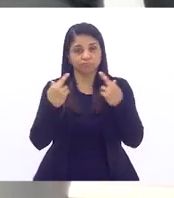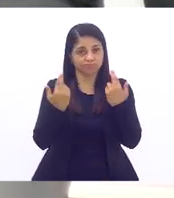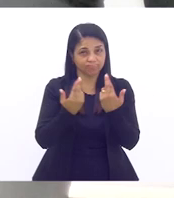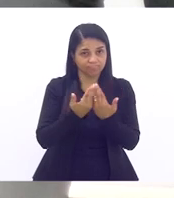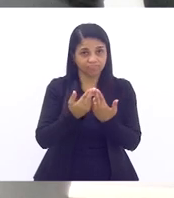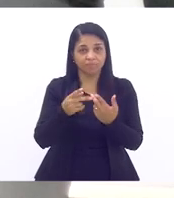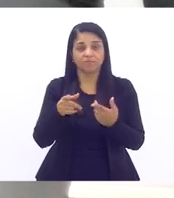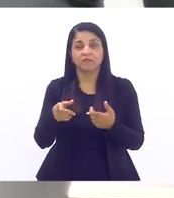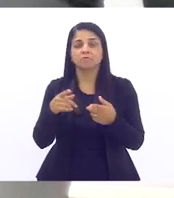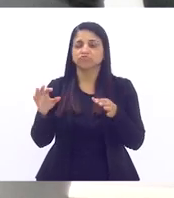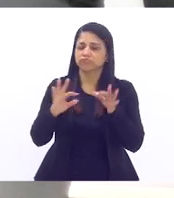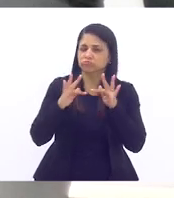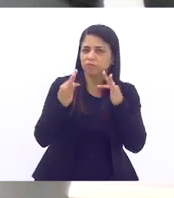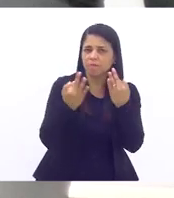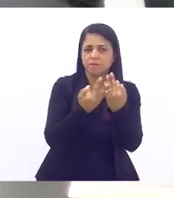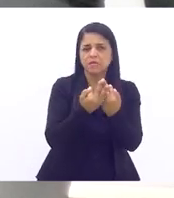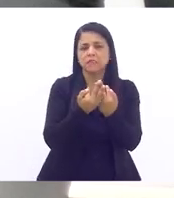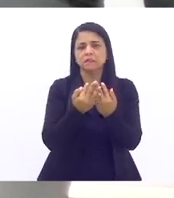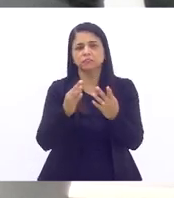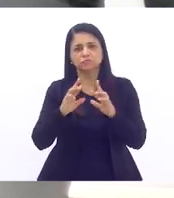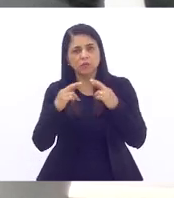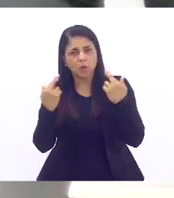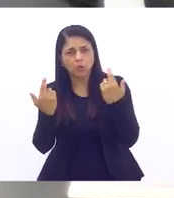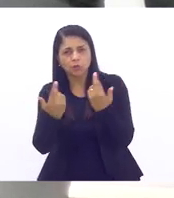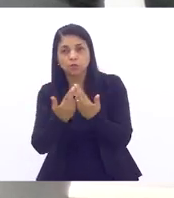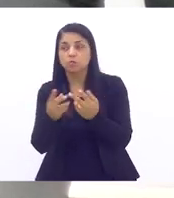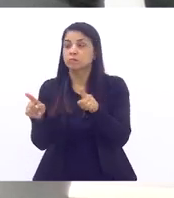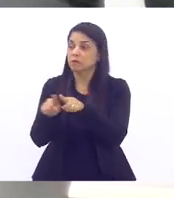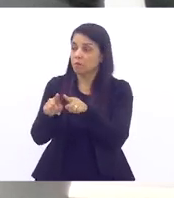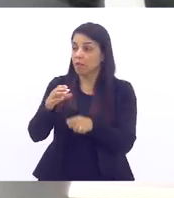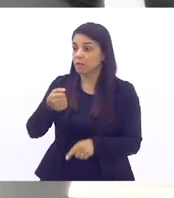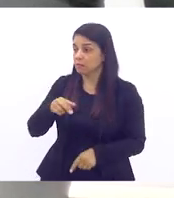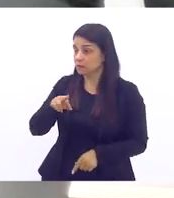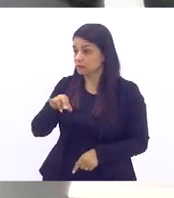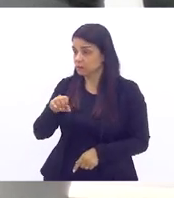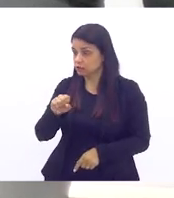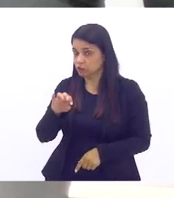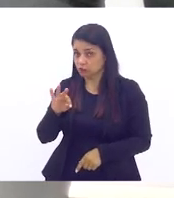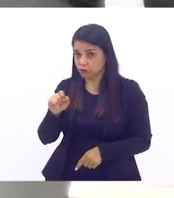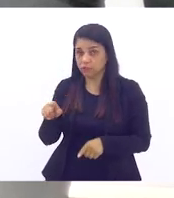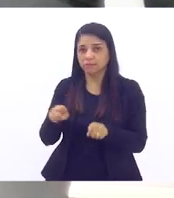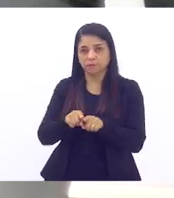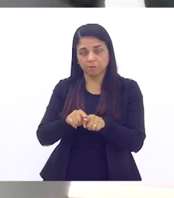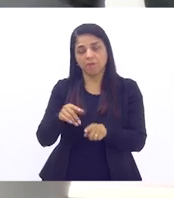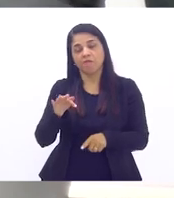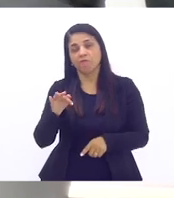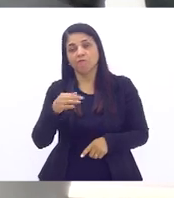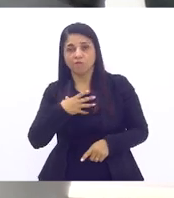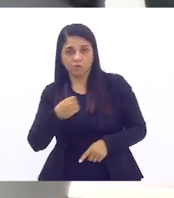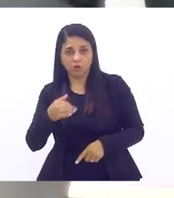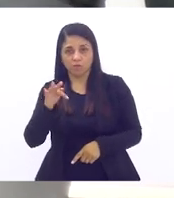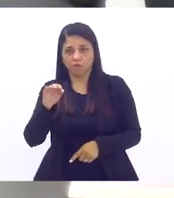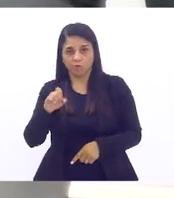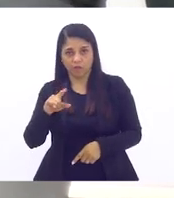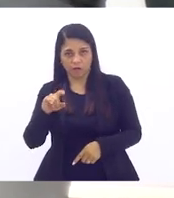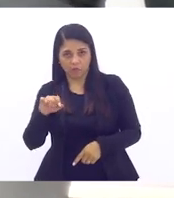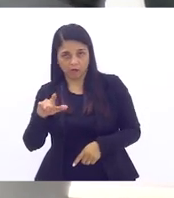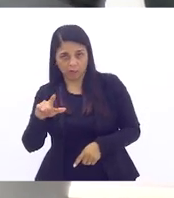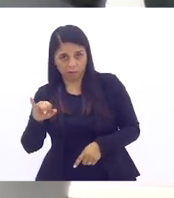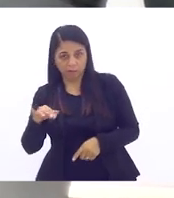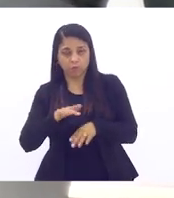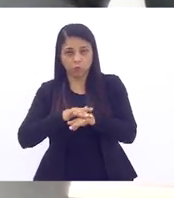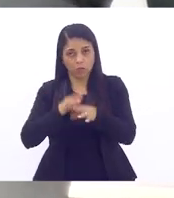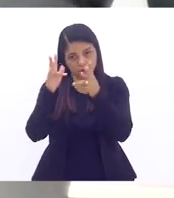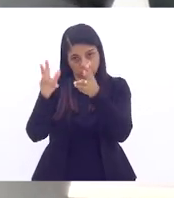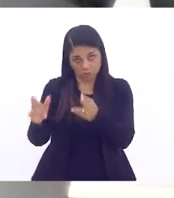por ideia da Cristina que também teve o Felipe com epidermólise e criamos a associação a partir